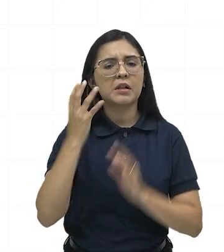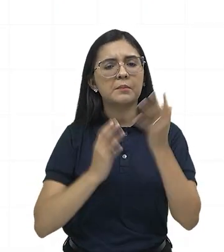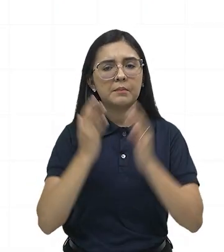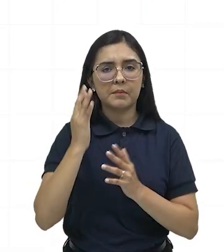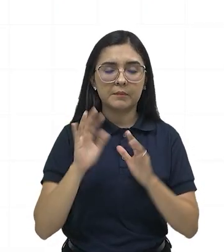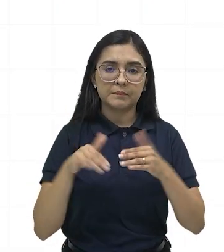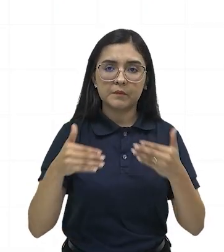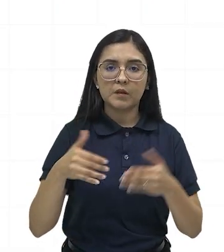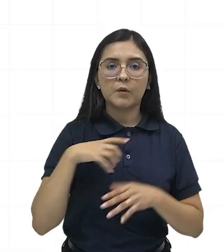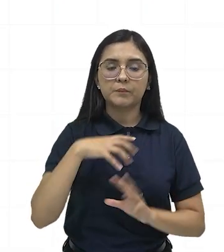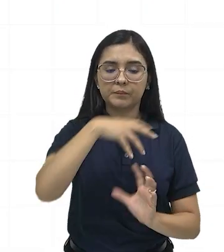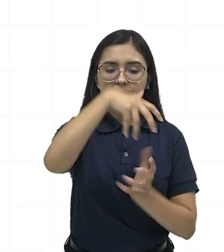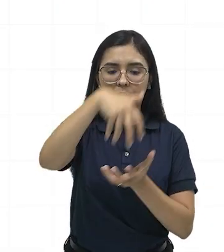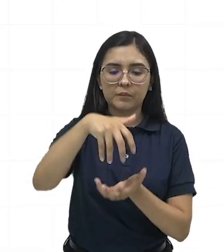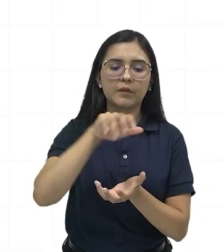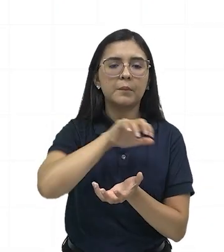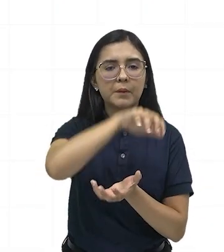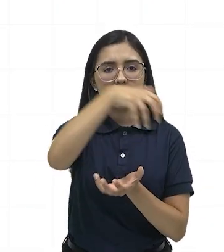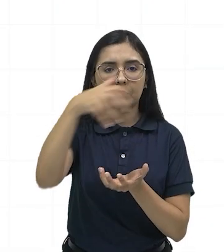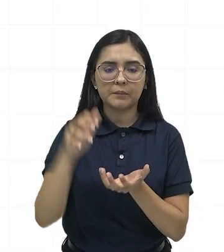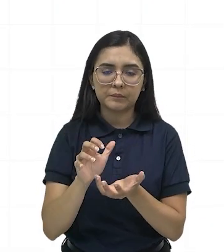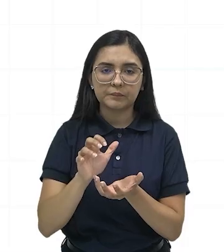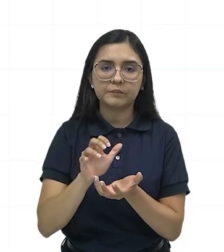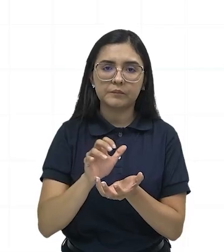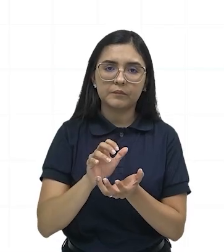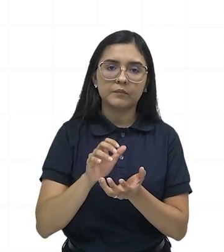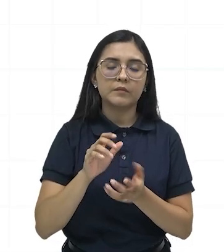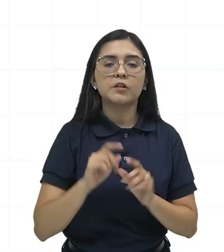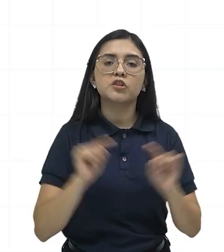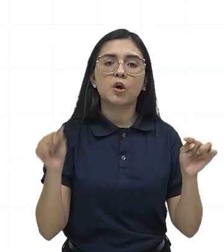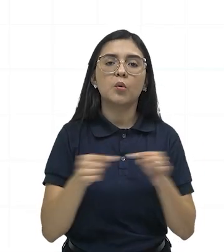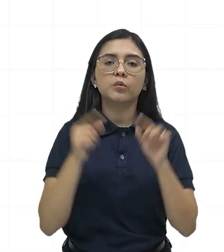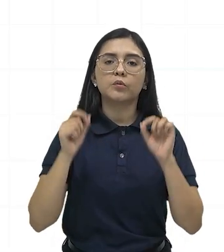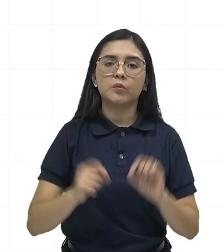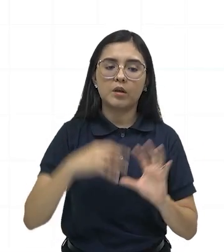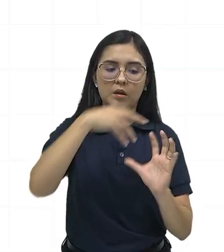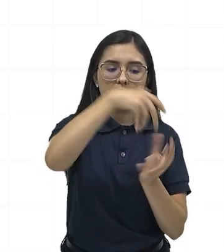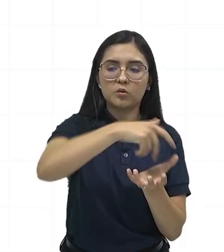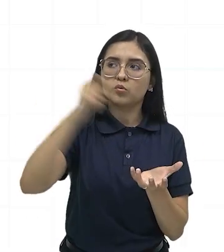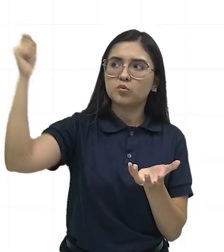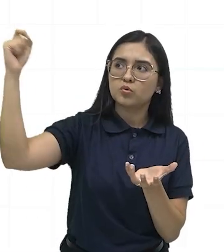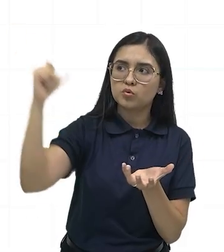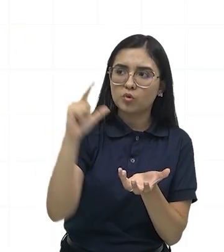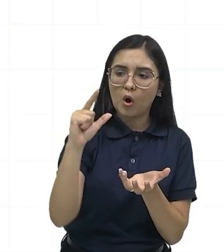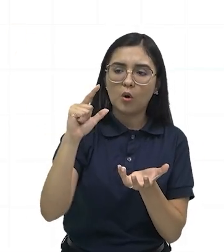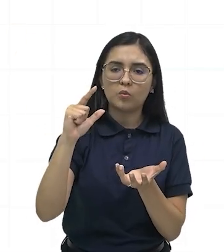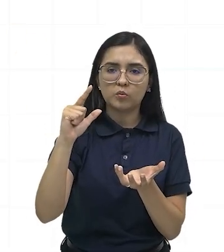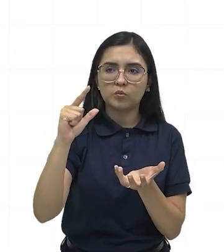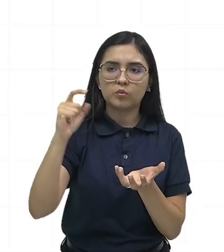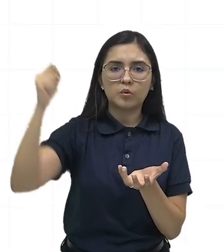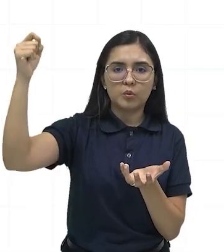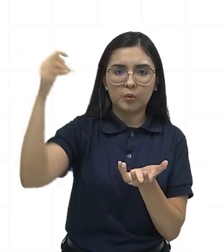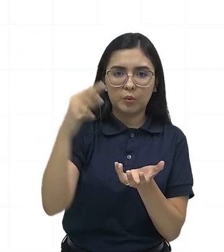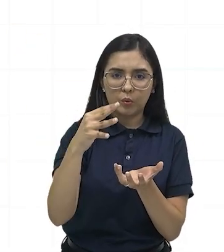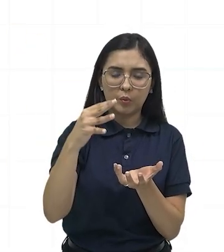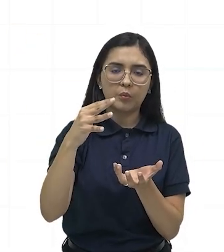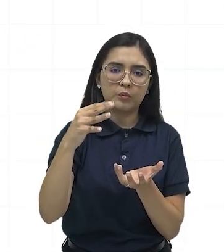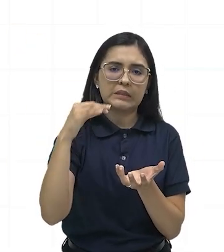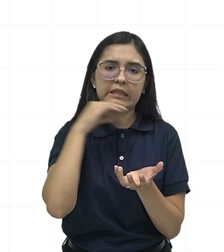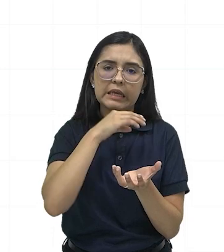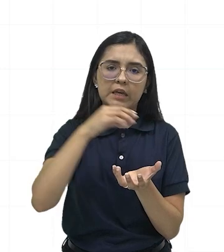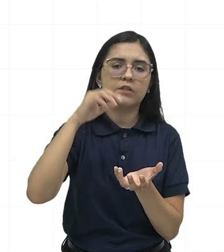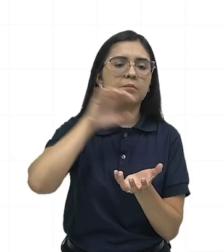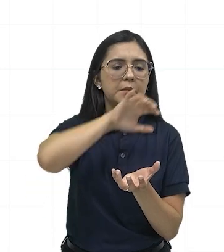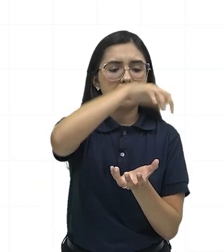planeta divididas conforme a incidência dos raios solares e a distribuição de calor sobre